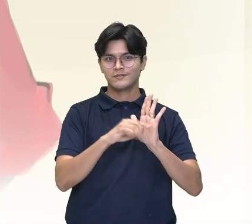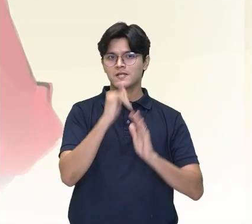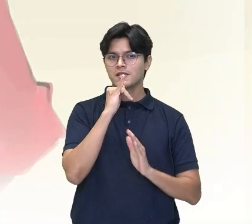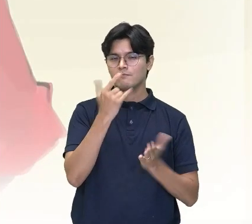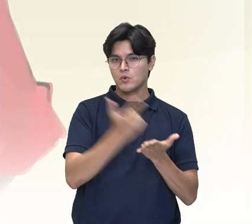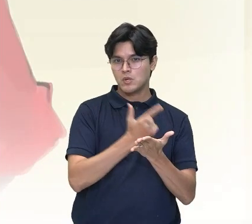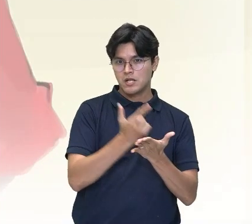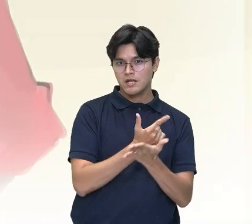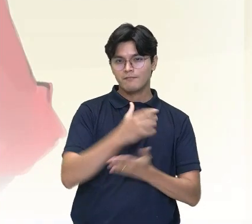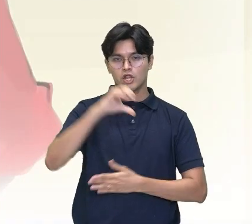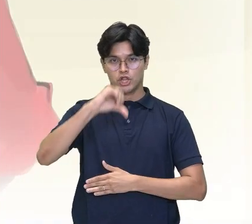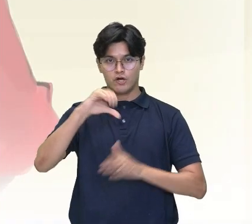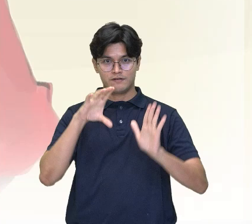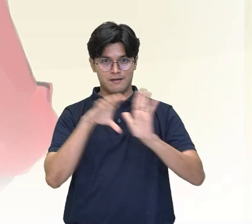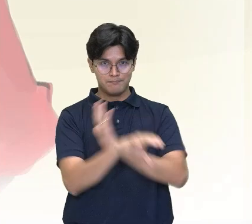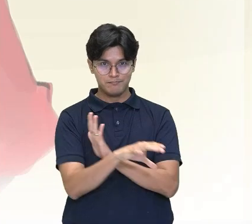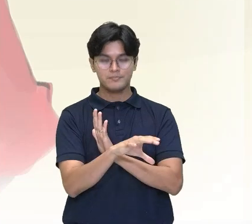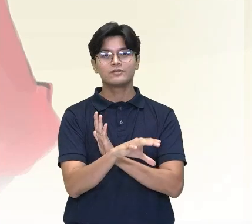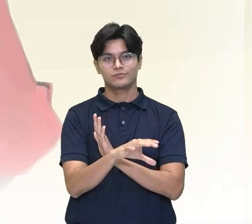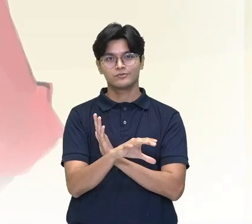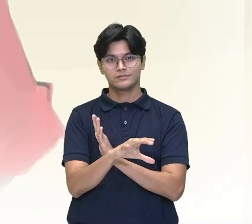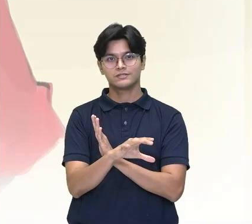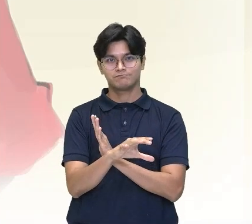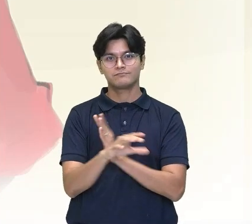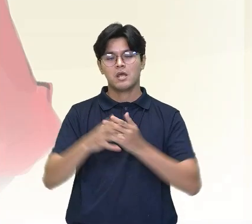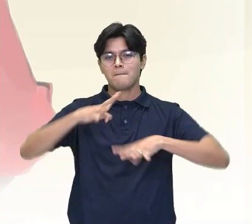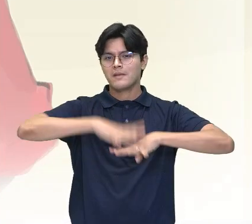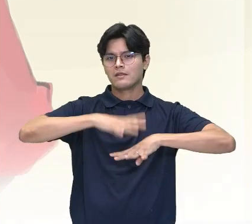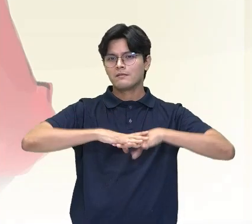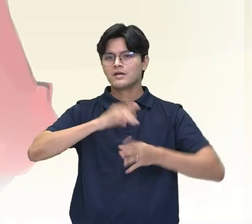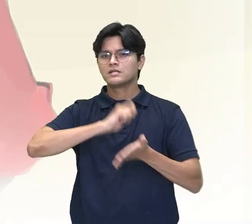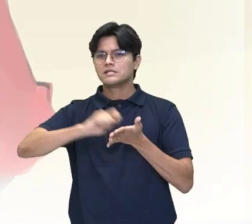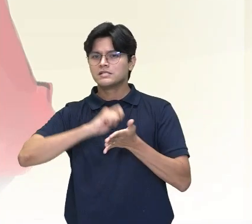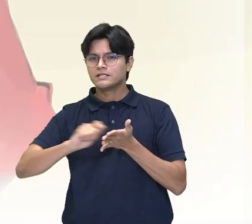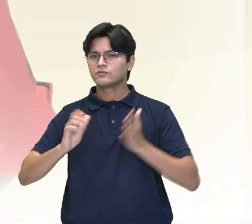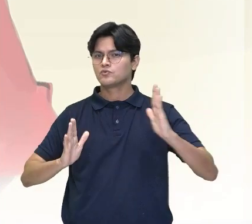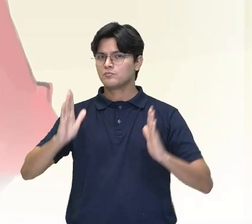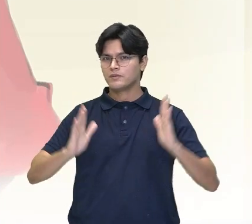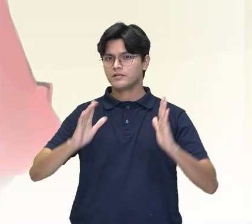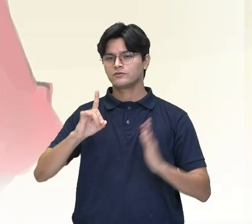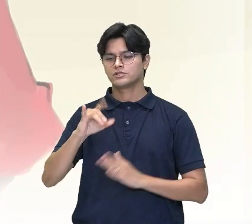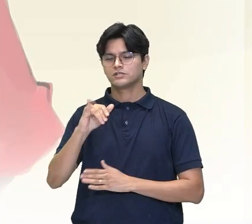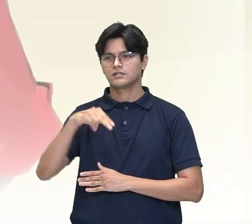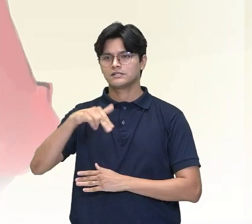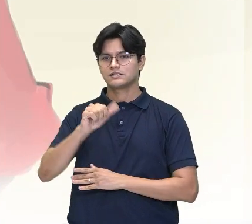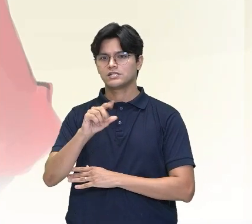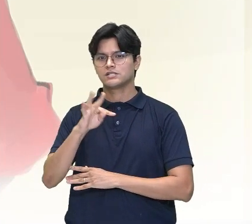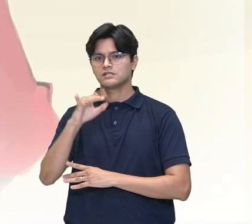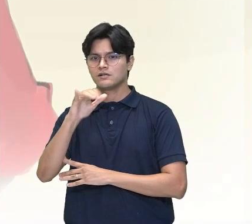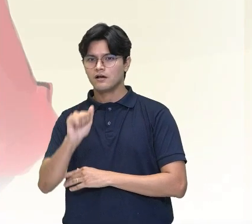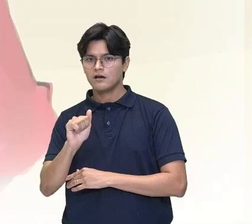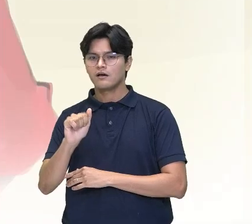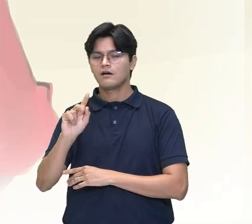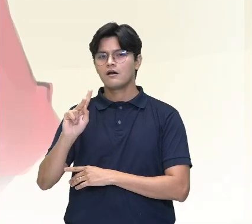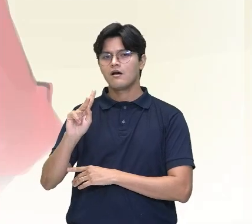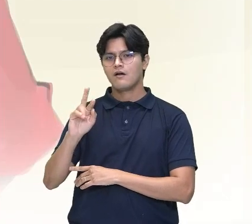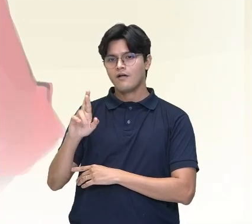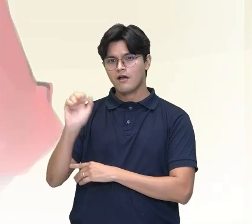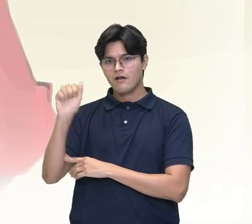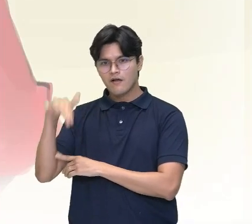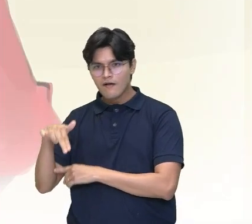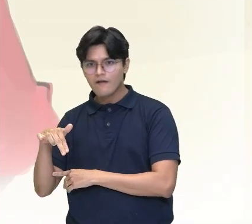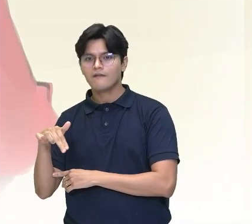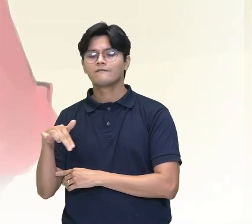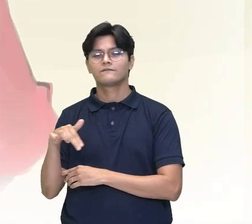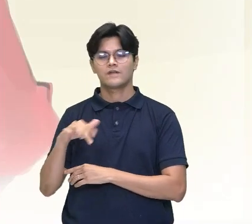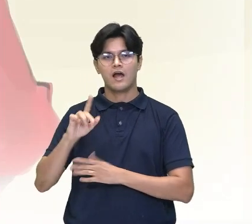Capítulos da Arte Matemática, escrito durante a dinastia Han, de 202 a.C. a 220